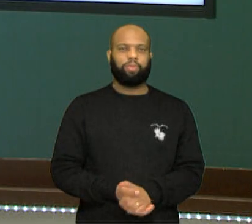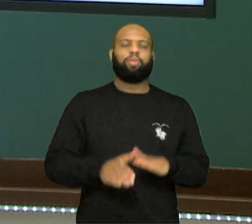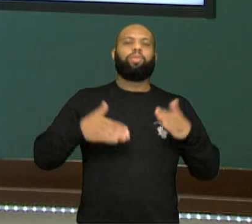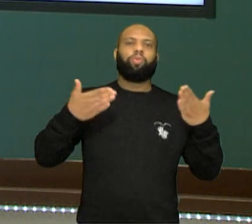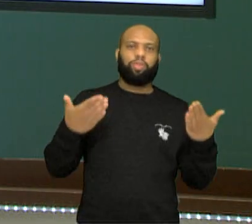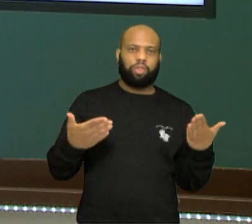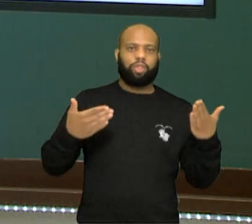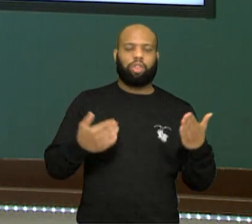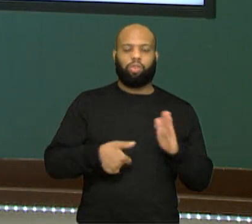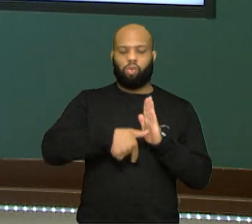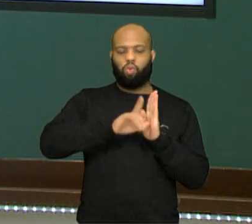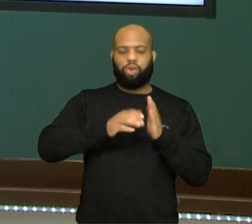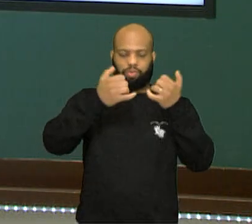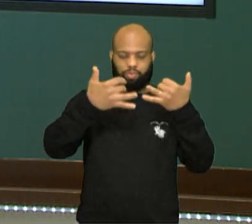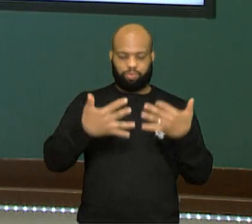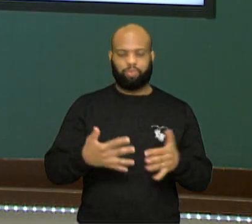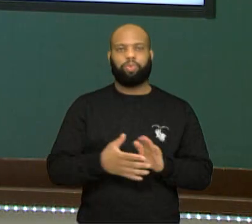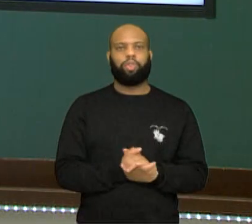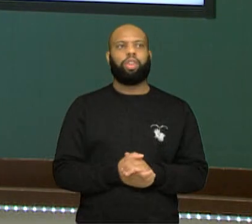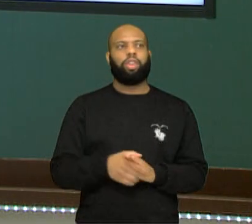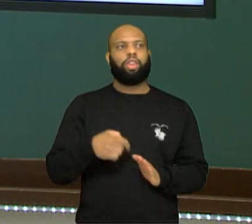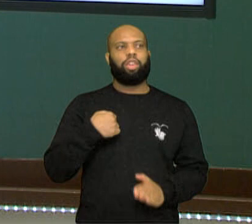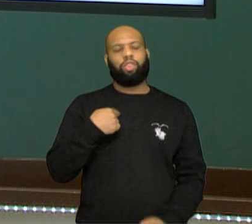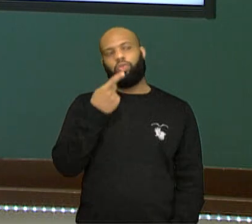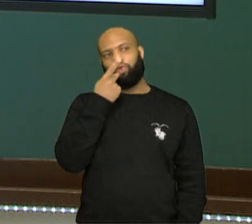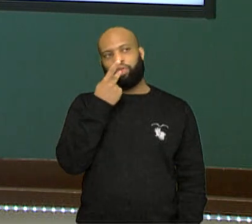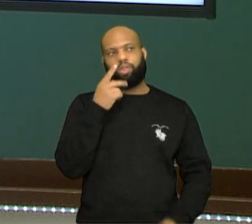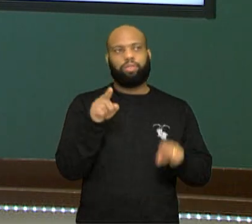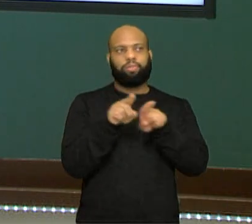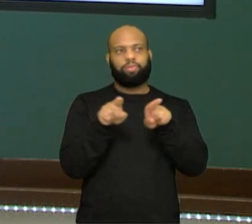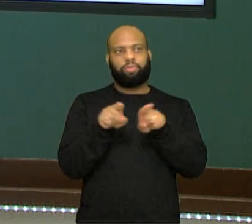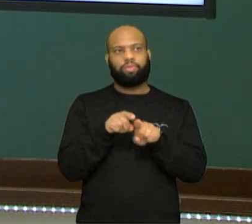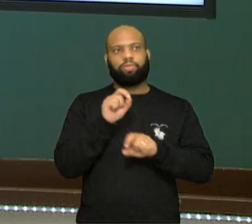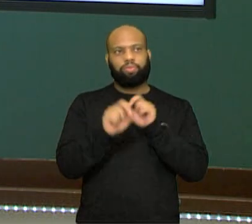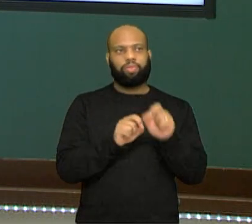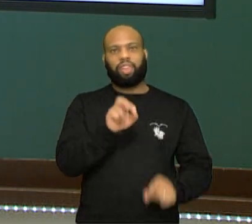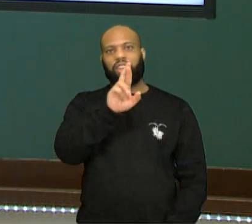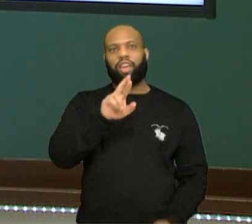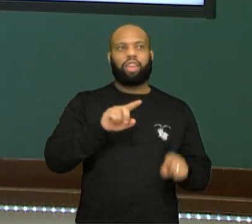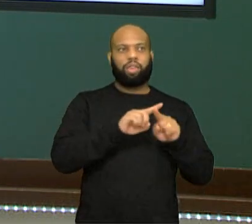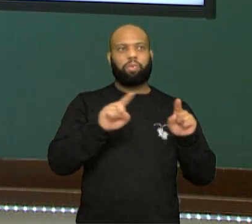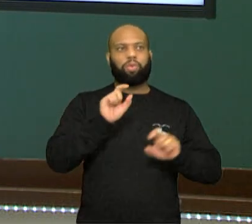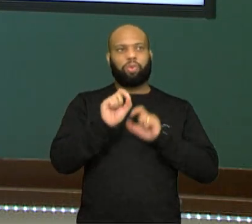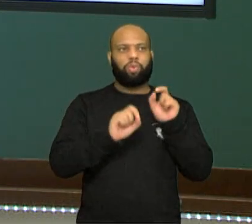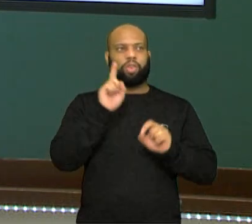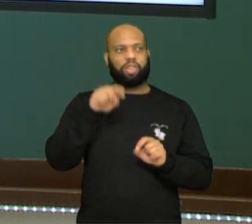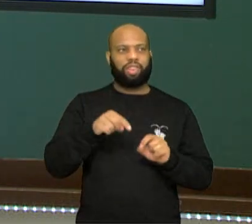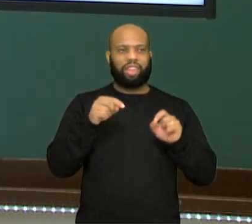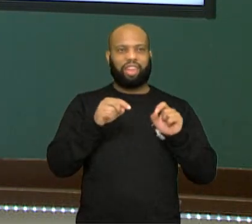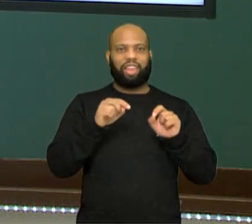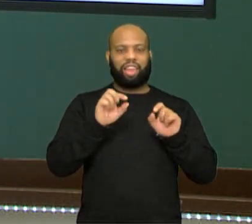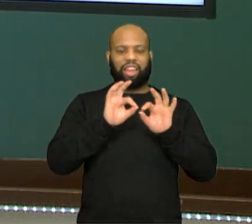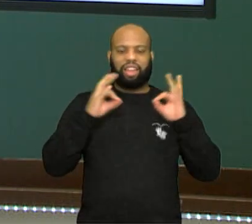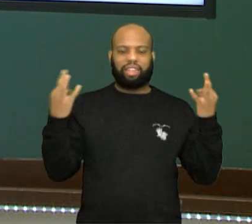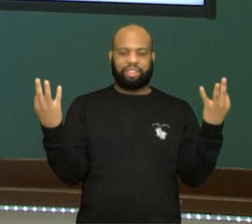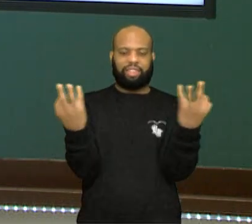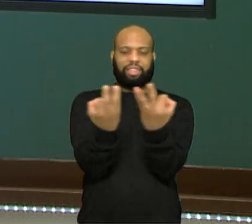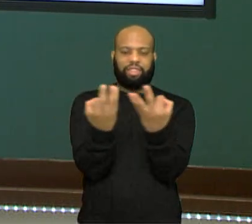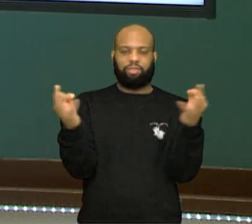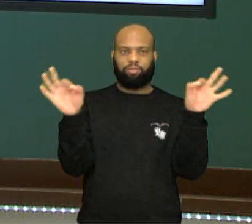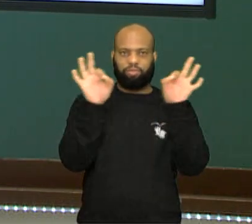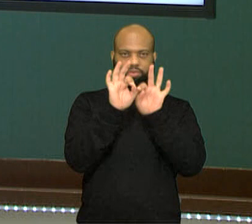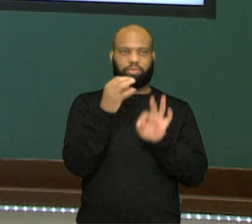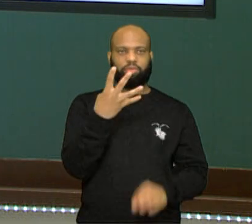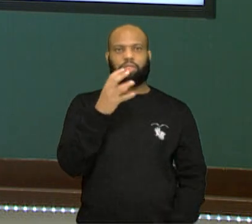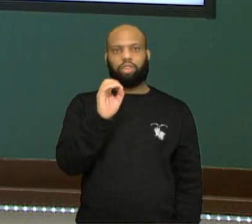Então, pessoal, como eu estava falando aqui, eu até falei raio, mas na verdade a gente falou a linha em torno da Terra é de